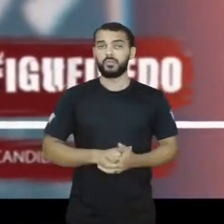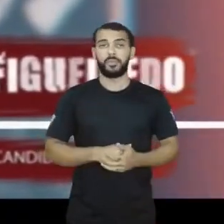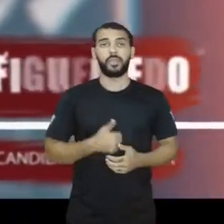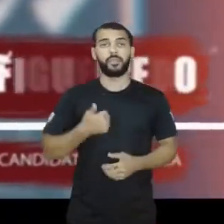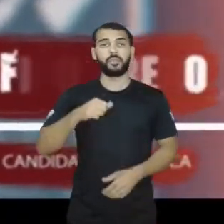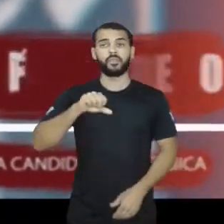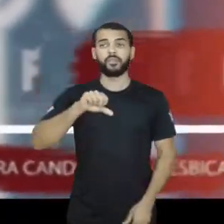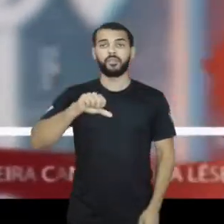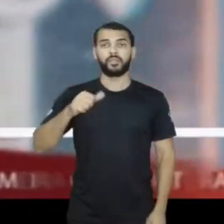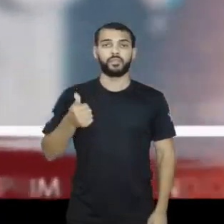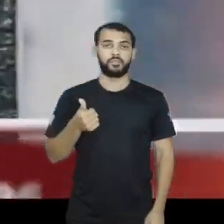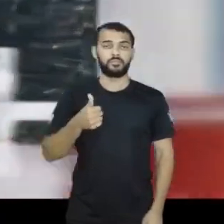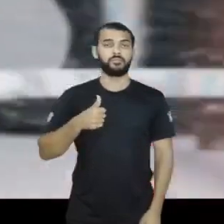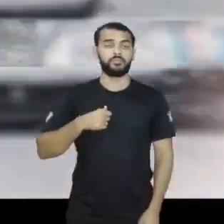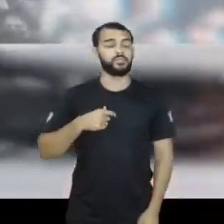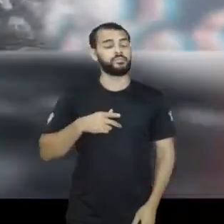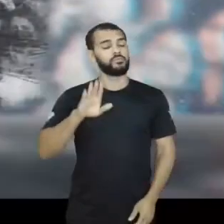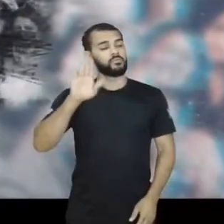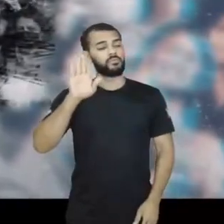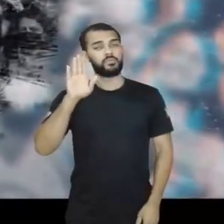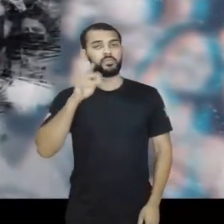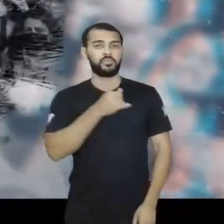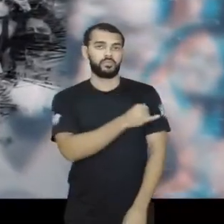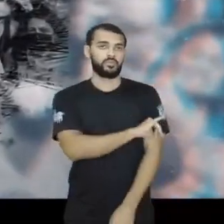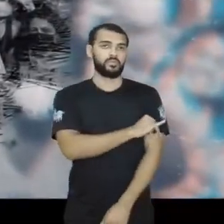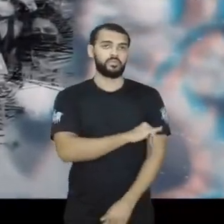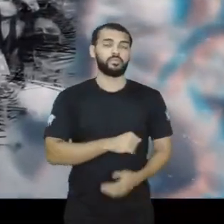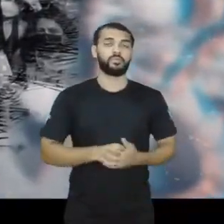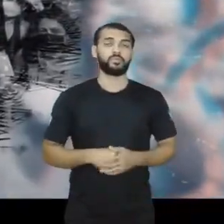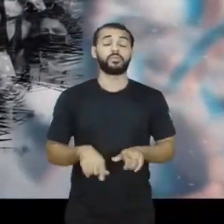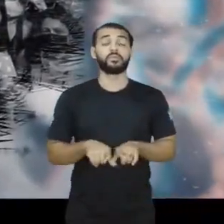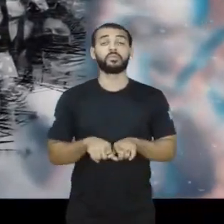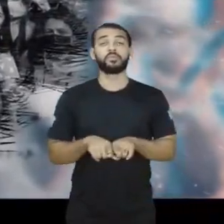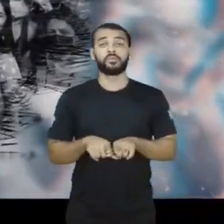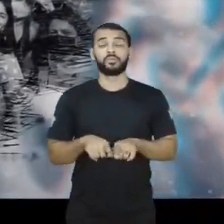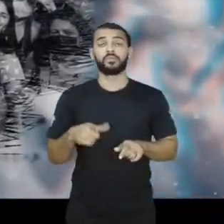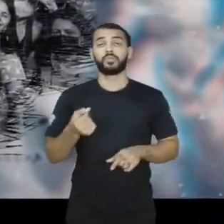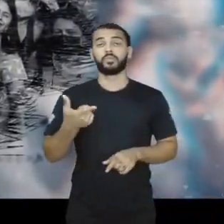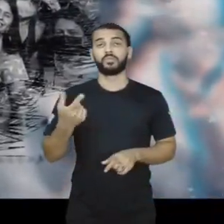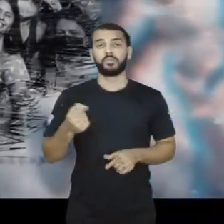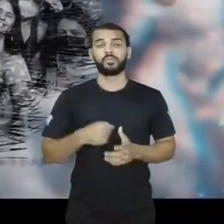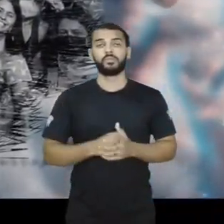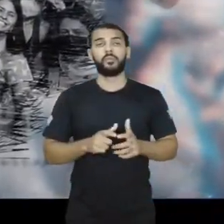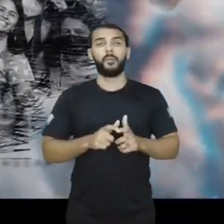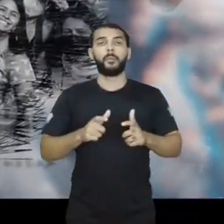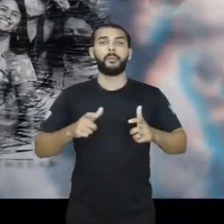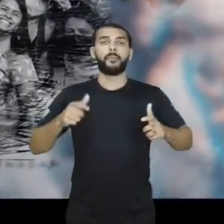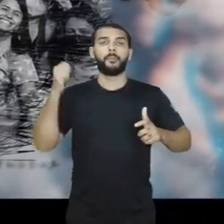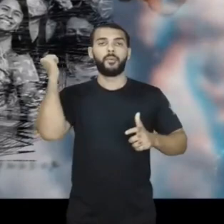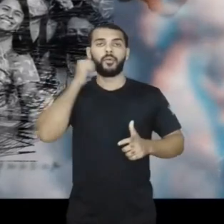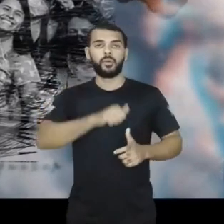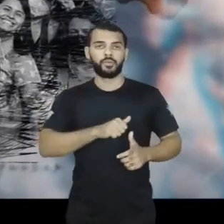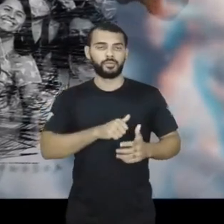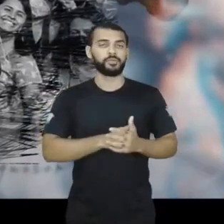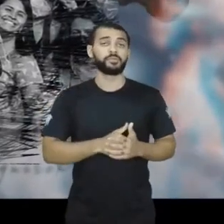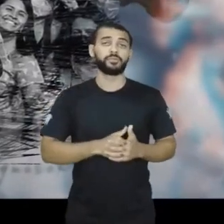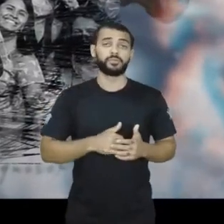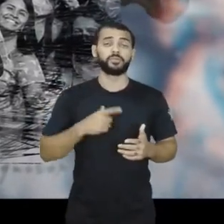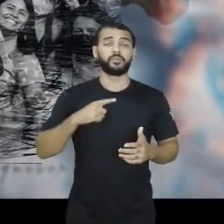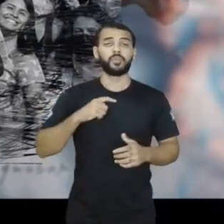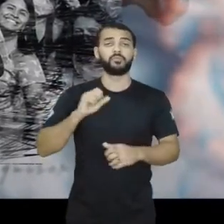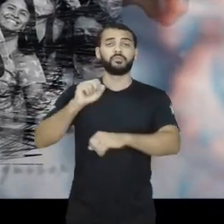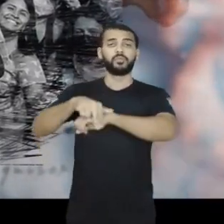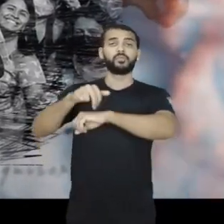1996. Em 2020, o PT ampliou o número de vereadoras, prefeitas e vice-prefeitas eleitas. Em 2016,